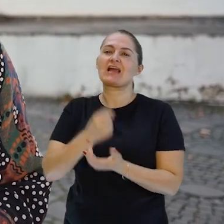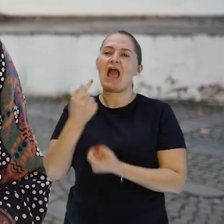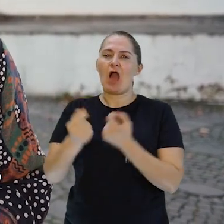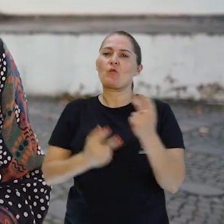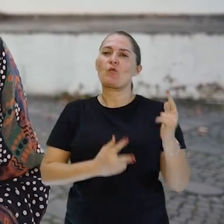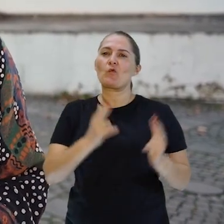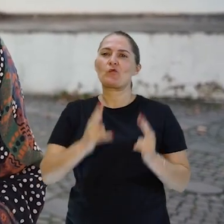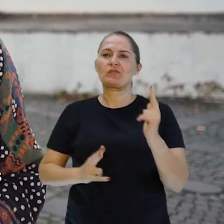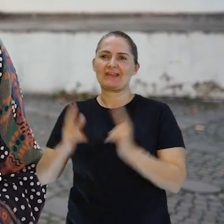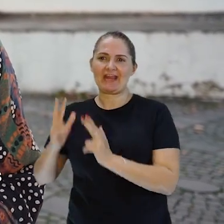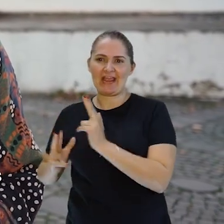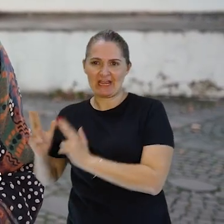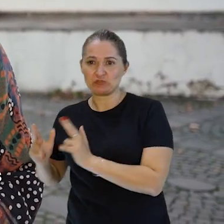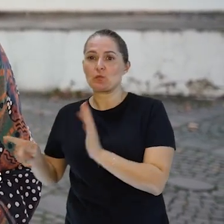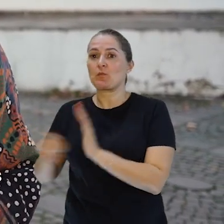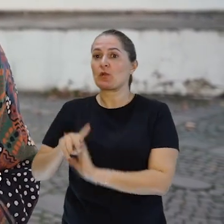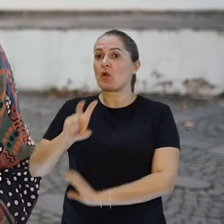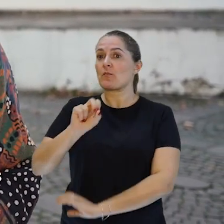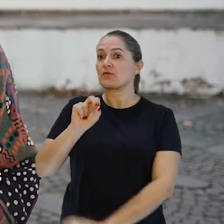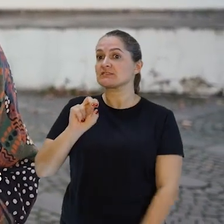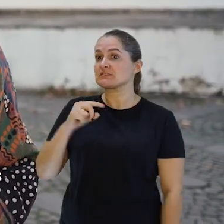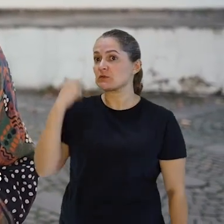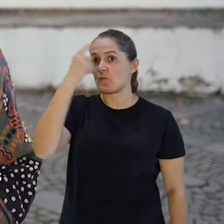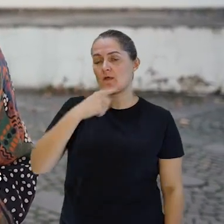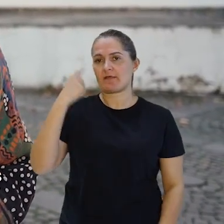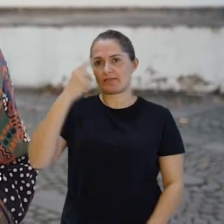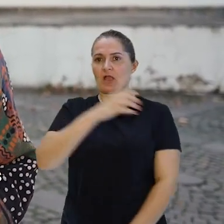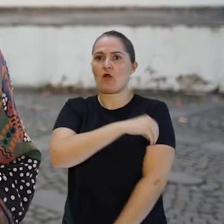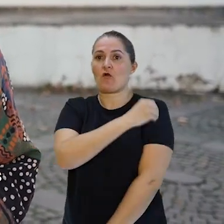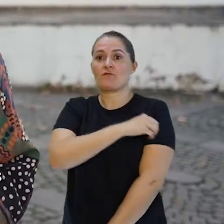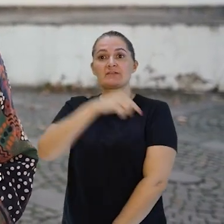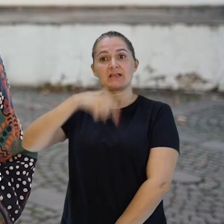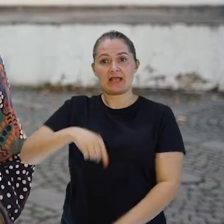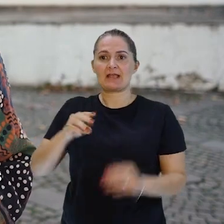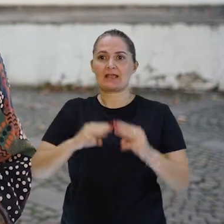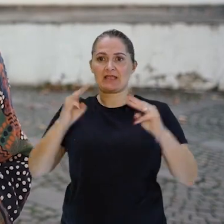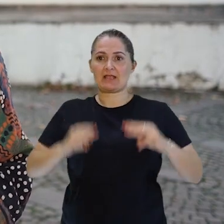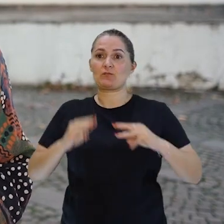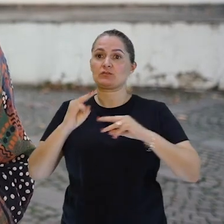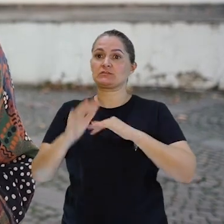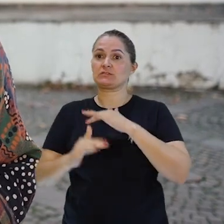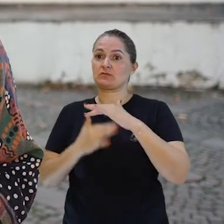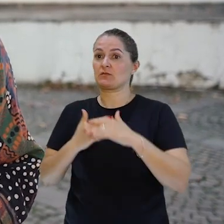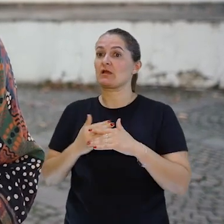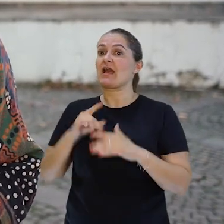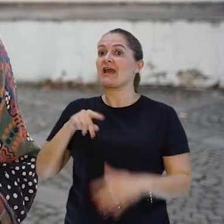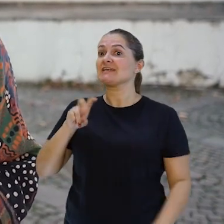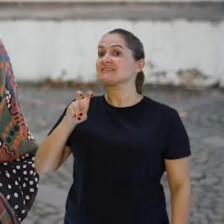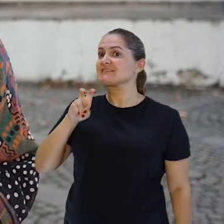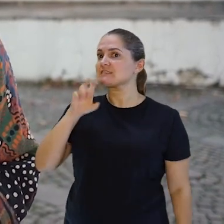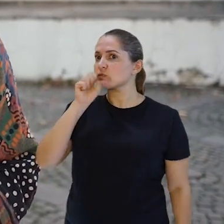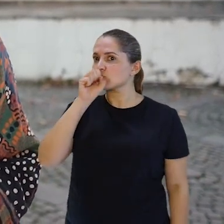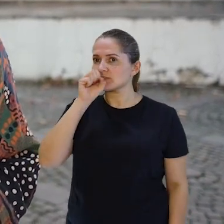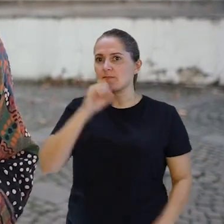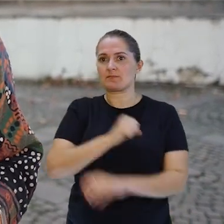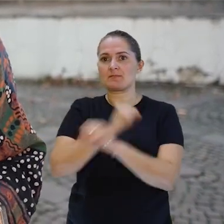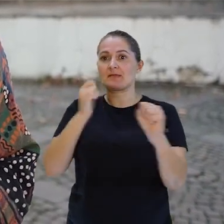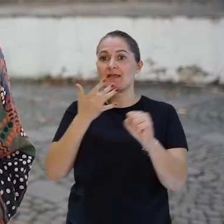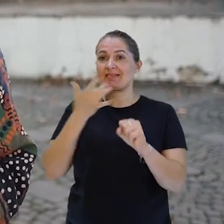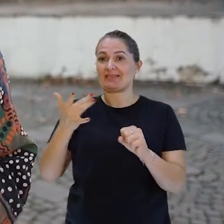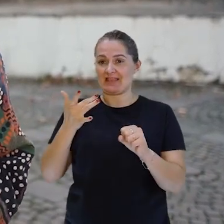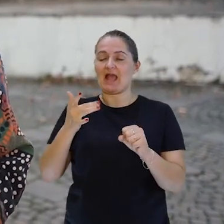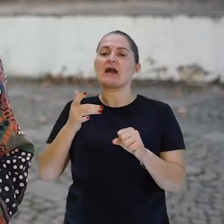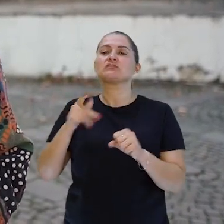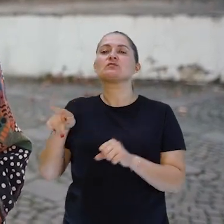alguns trechos das 50 horas de oficinas que nós tivemos aqui no Museu do Imigrante. Foram 5 sábados, o dia inteiro, com